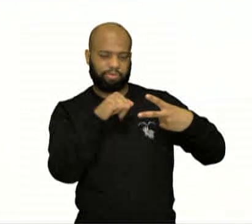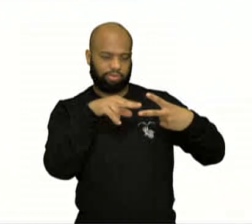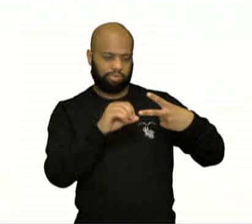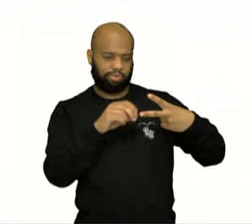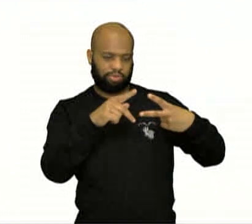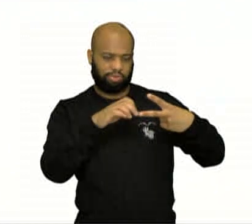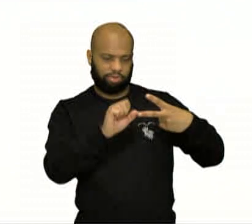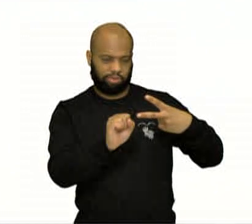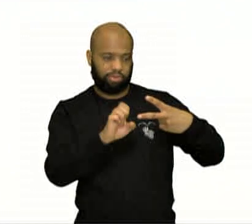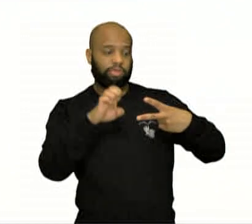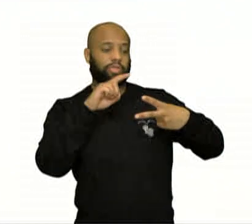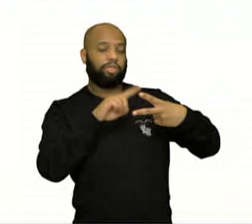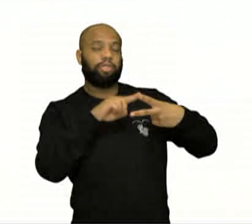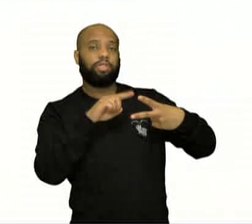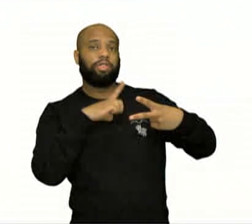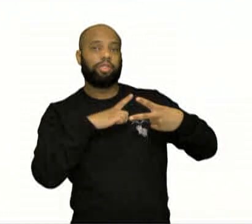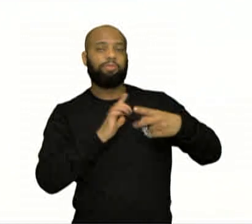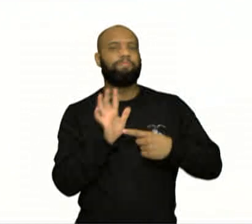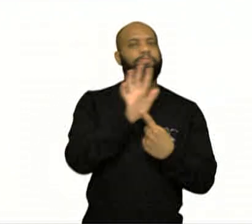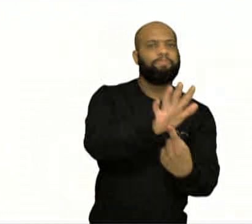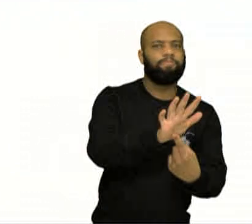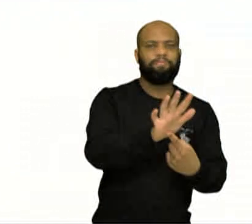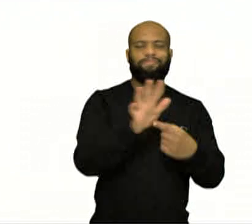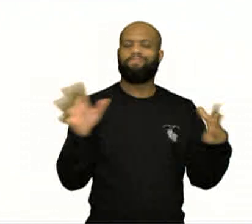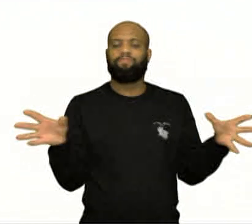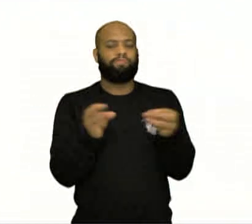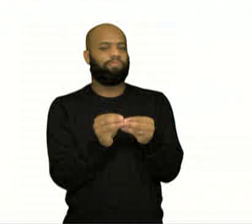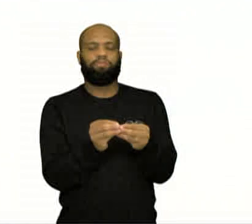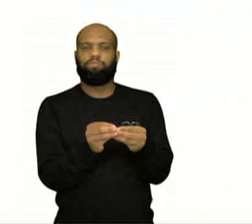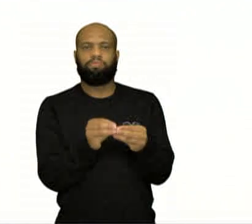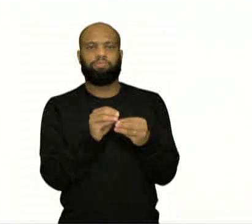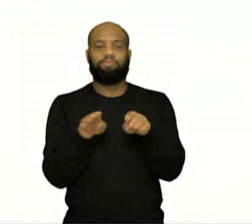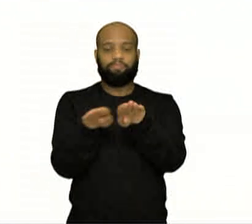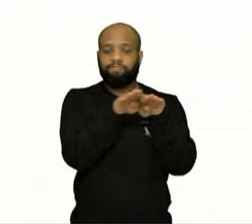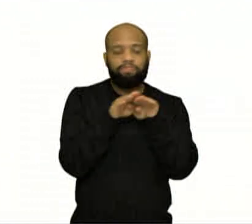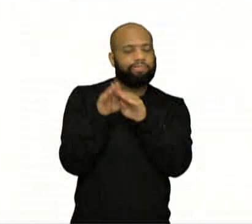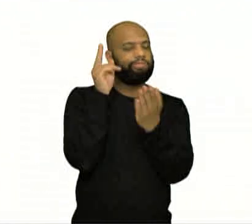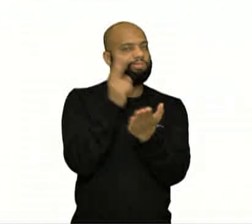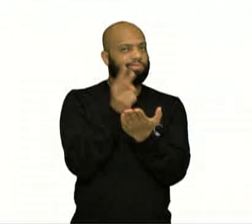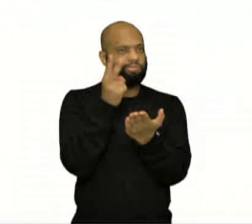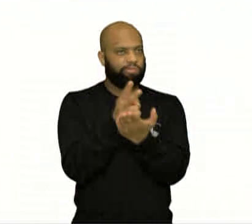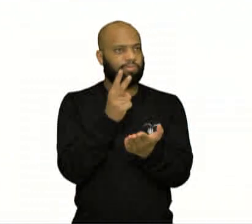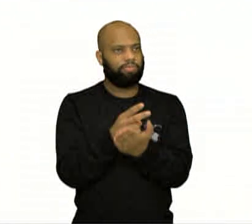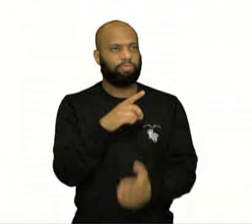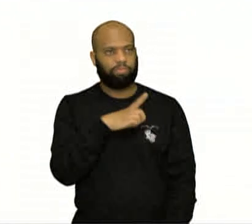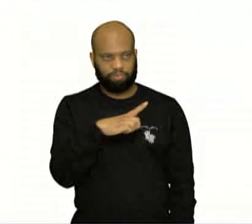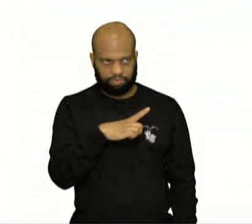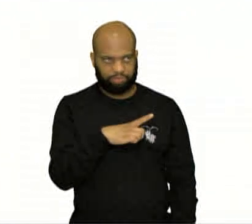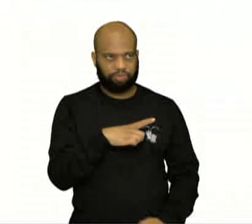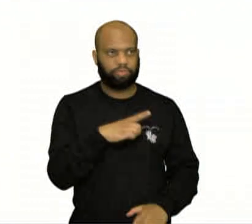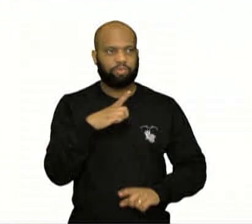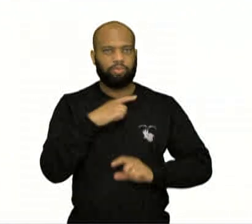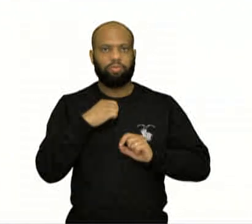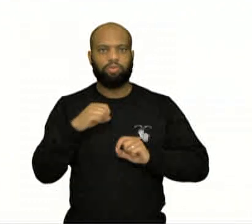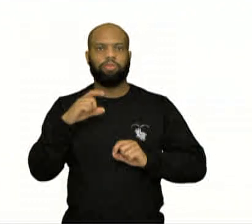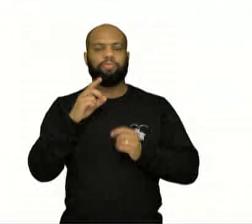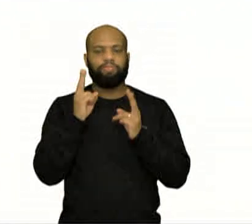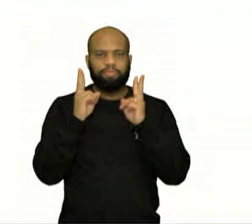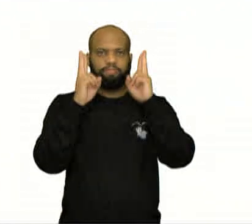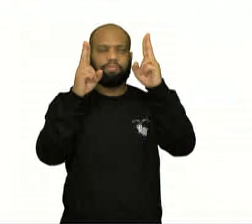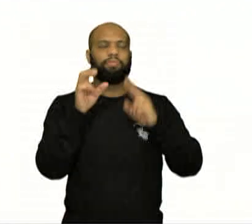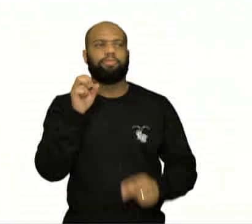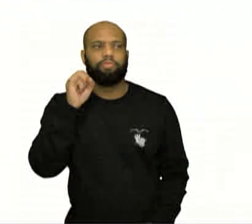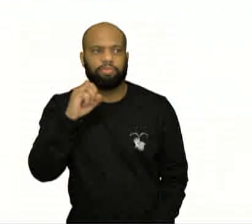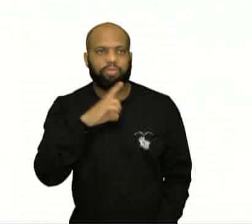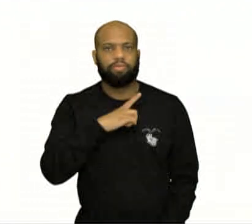objetivo apresentar de forma concisa, padronizada. Como assim padronizada? Tem um padrão, tudo igual. Se eu